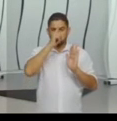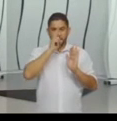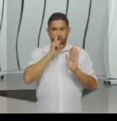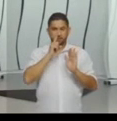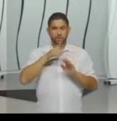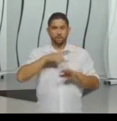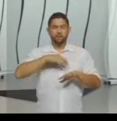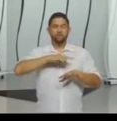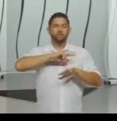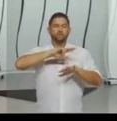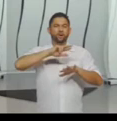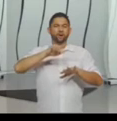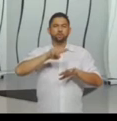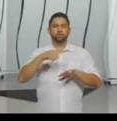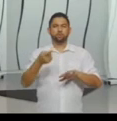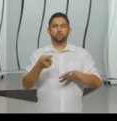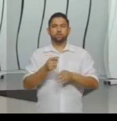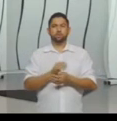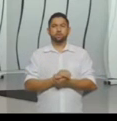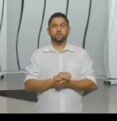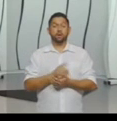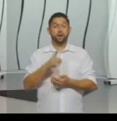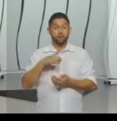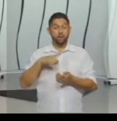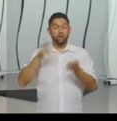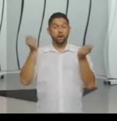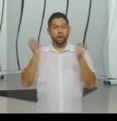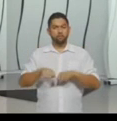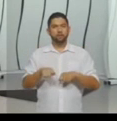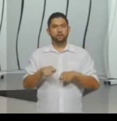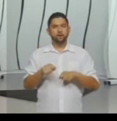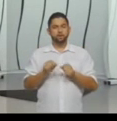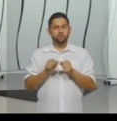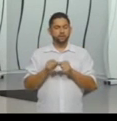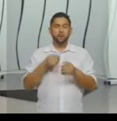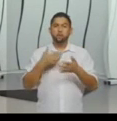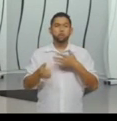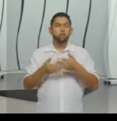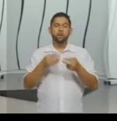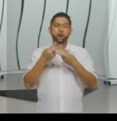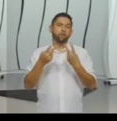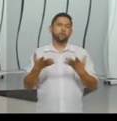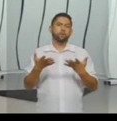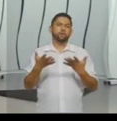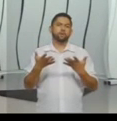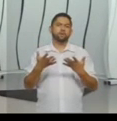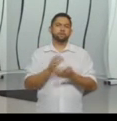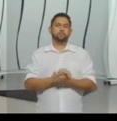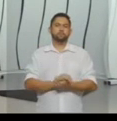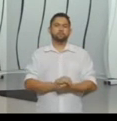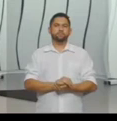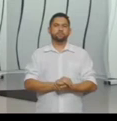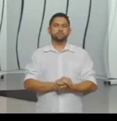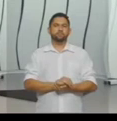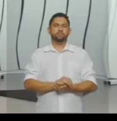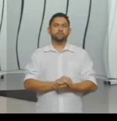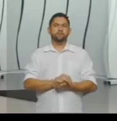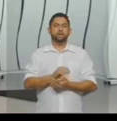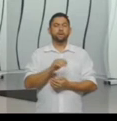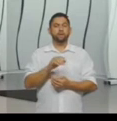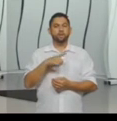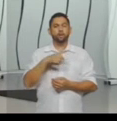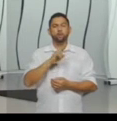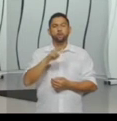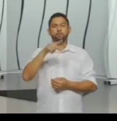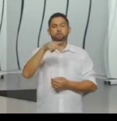várias outras deformações aqui. Ela tem uma capacidade de movimentar o corpo muito grande, né? Então a gente chama isso então de pseudópodes,